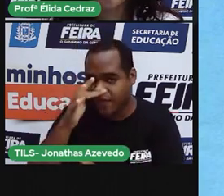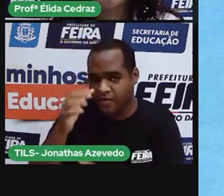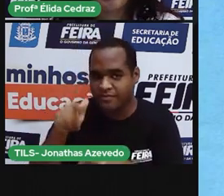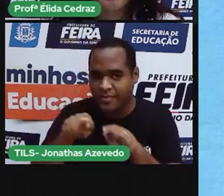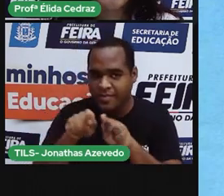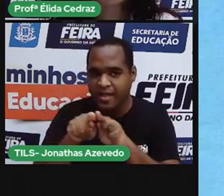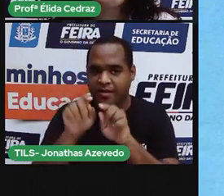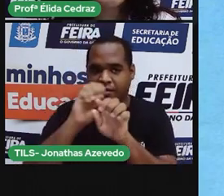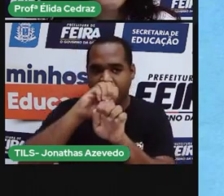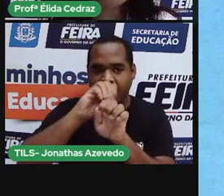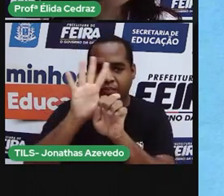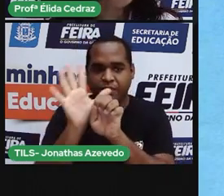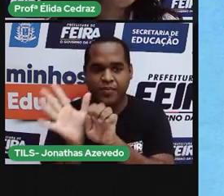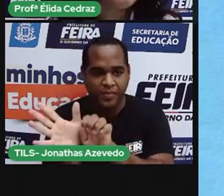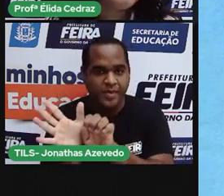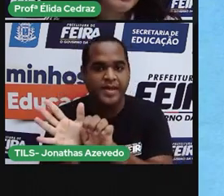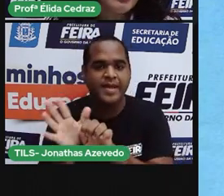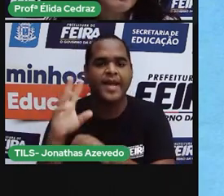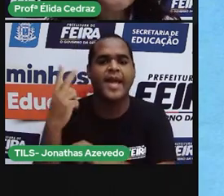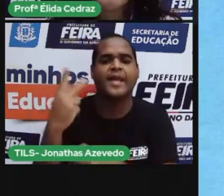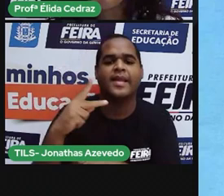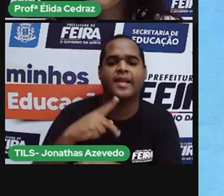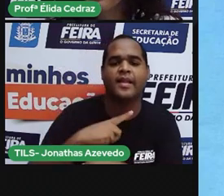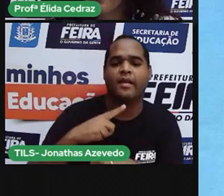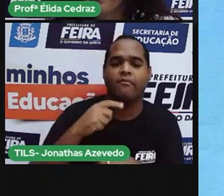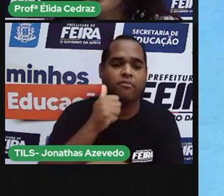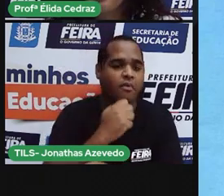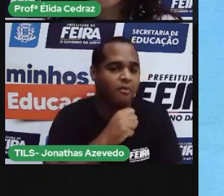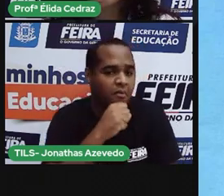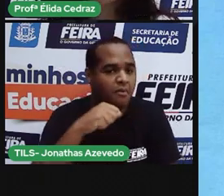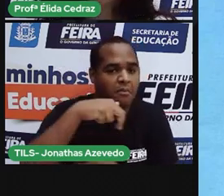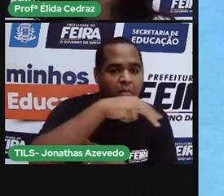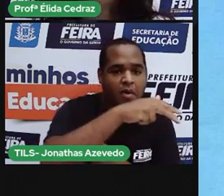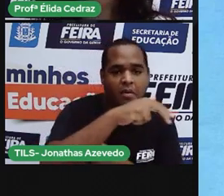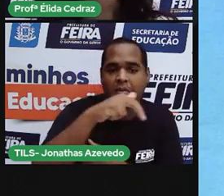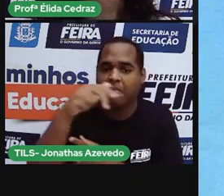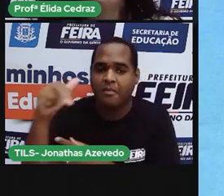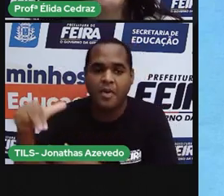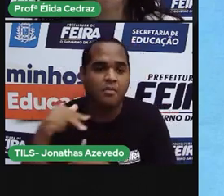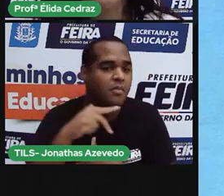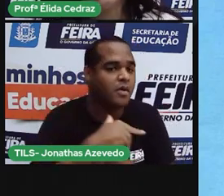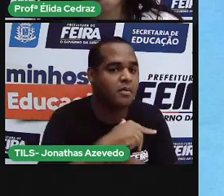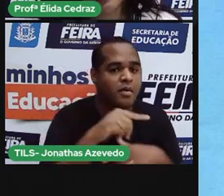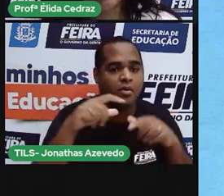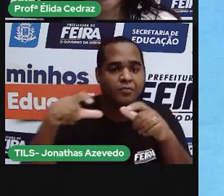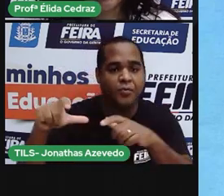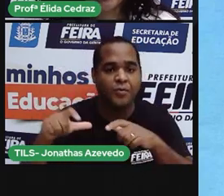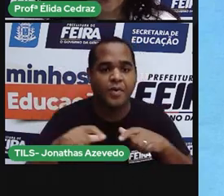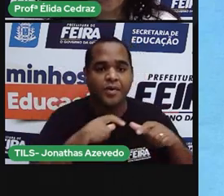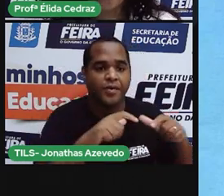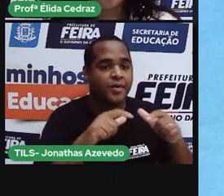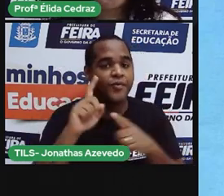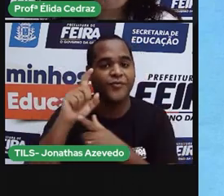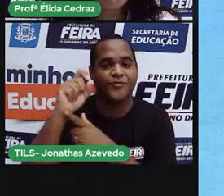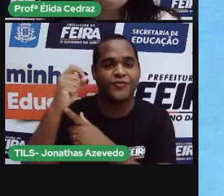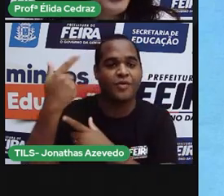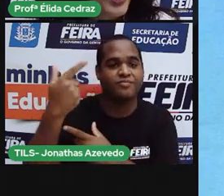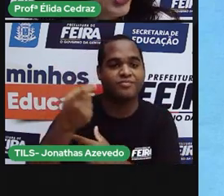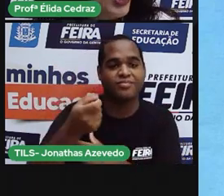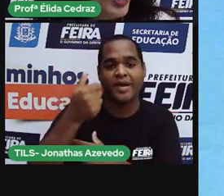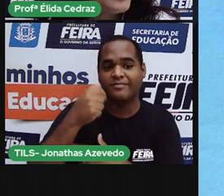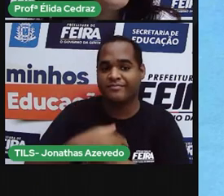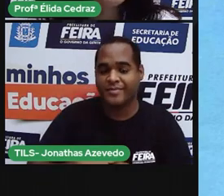girassol. A velha anda para cá e para lá, procurando um lugar mais perto do sol.